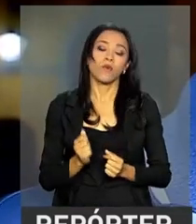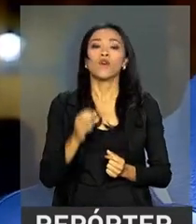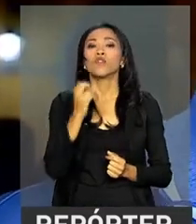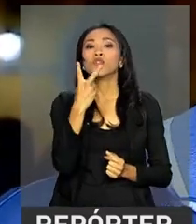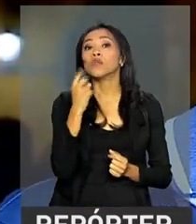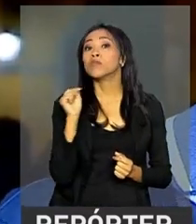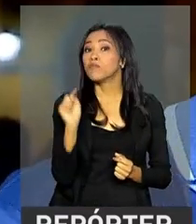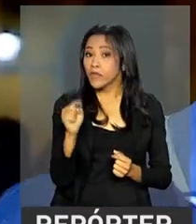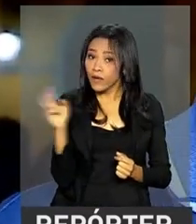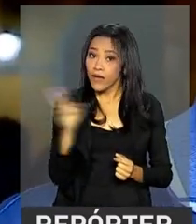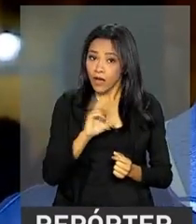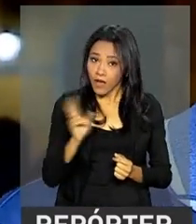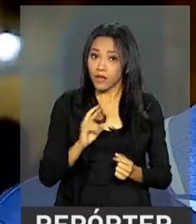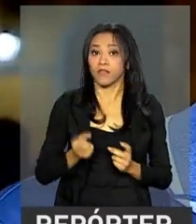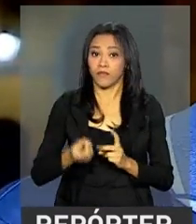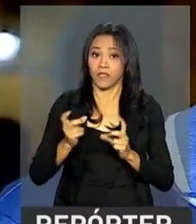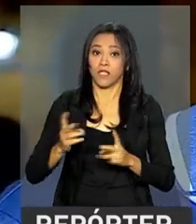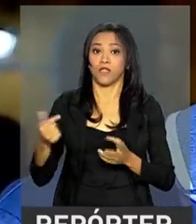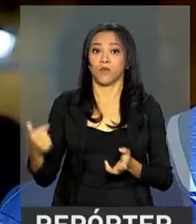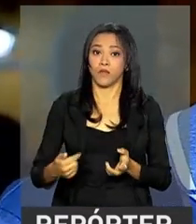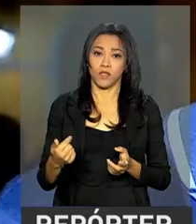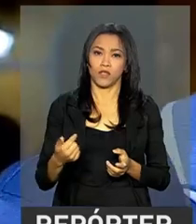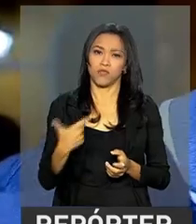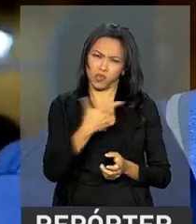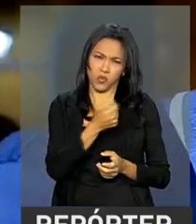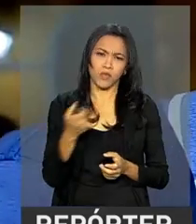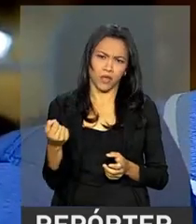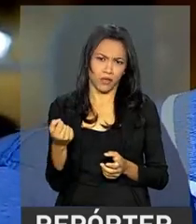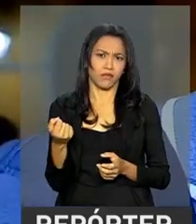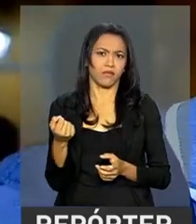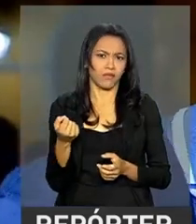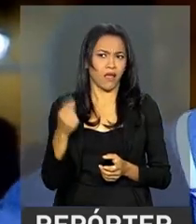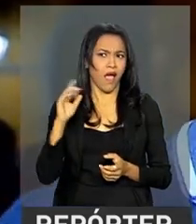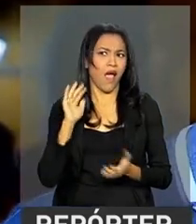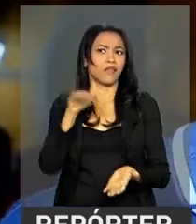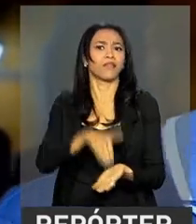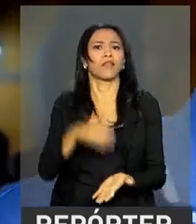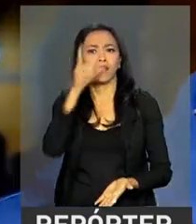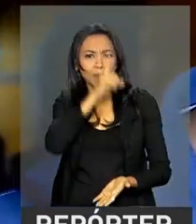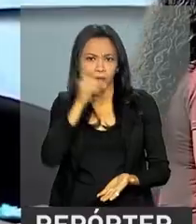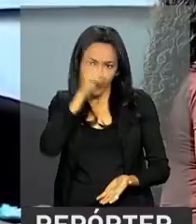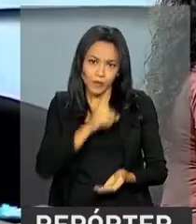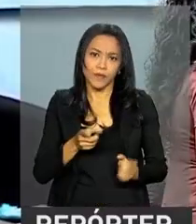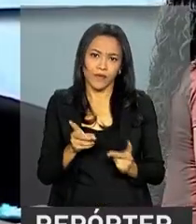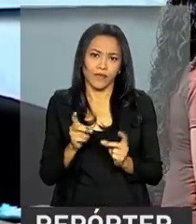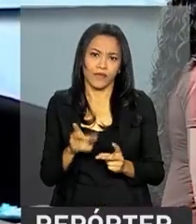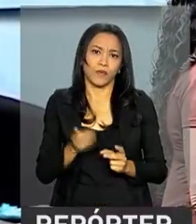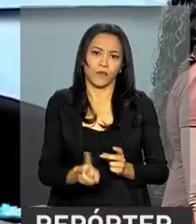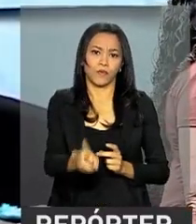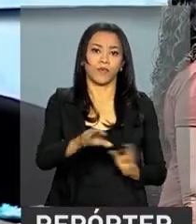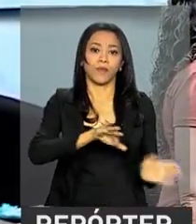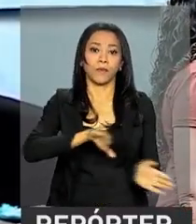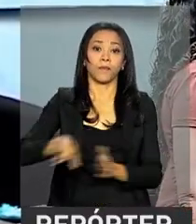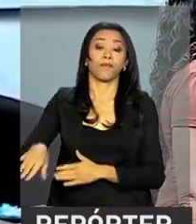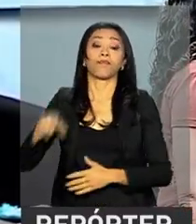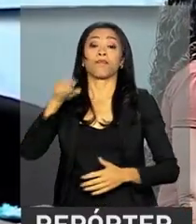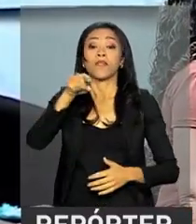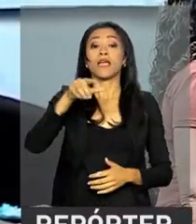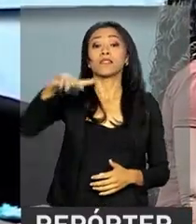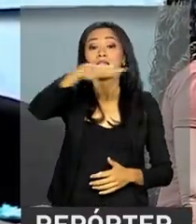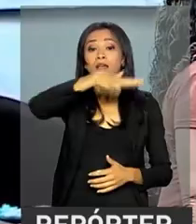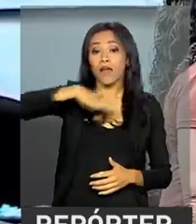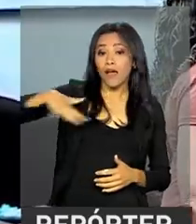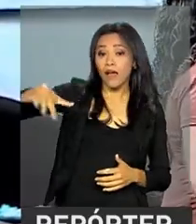mil reais esses kits de uma média de 200 kits para ser revendido sair até domingo no dia do círio mesmo e este ramo do turismo tem